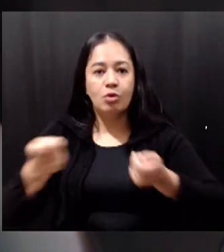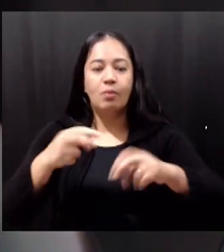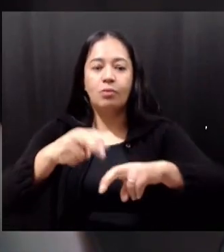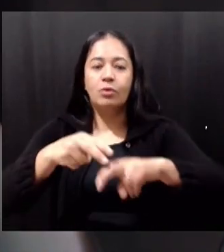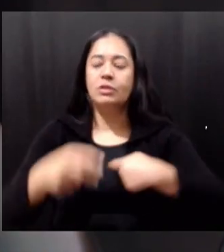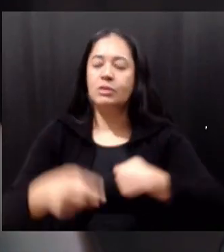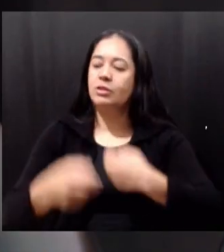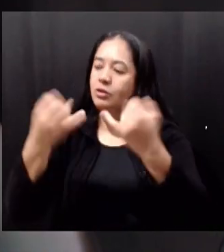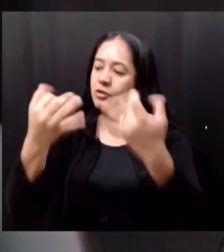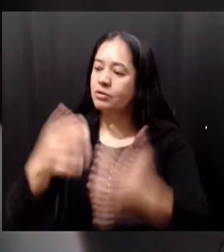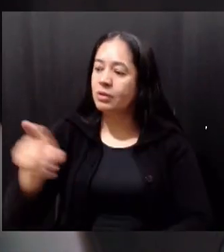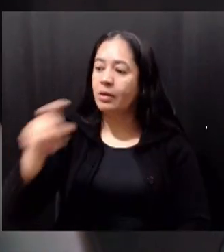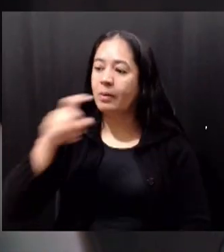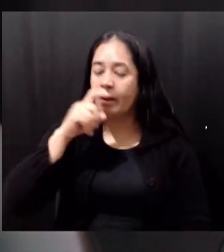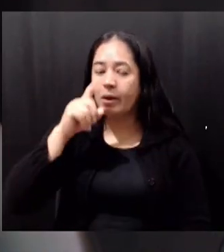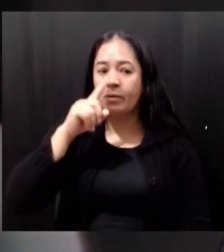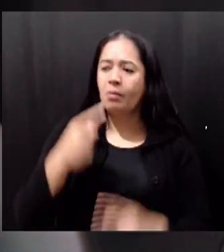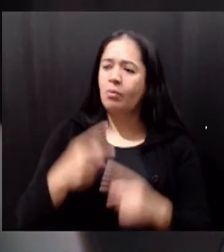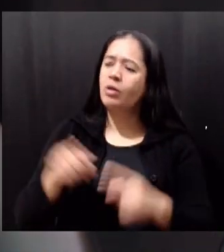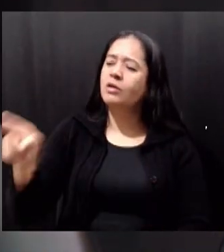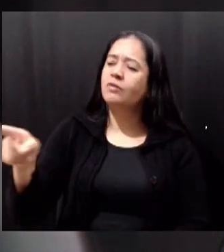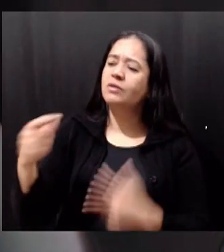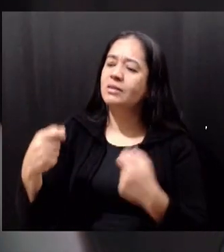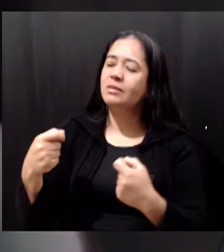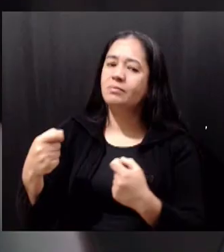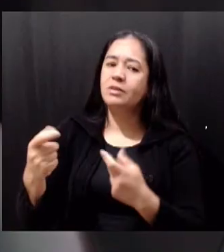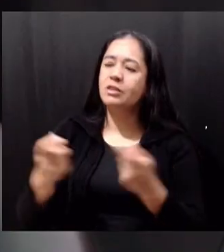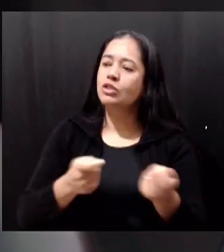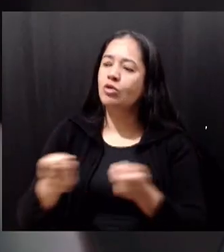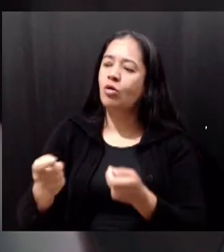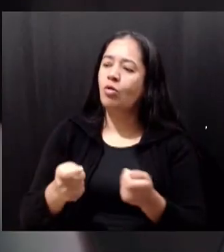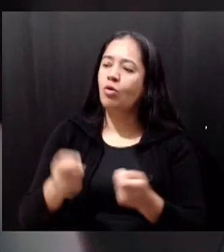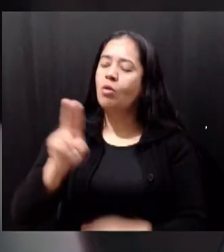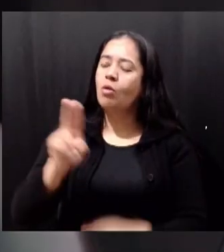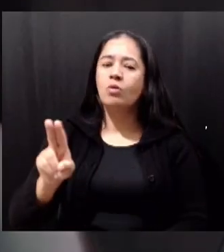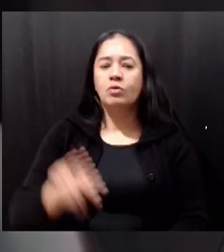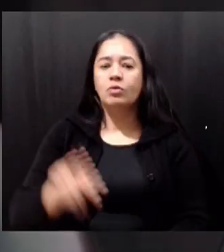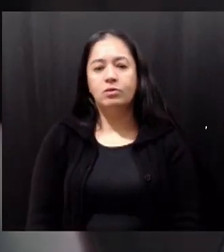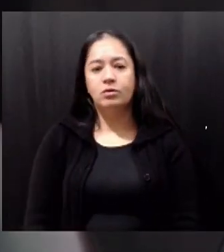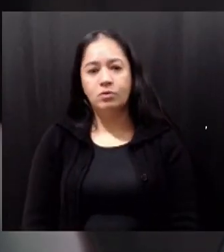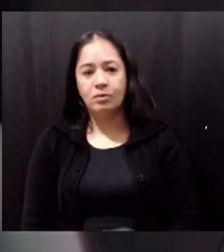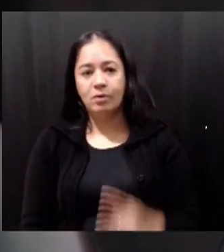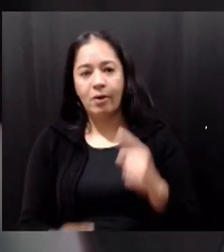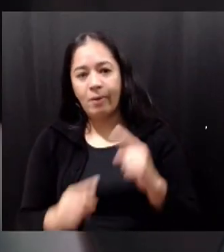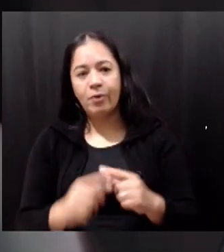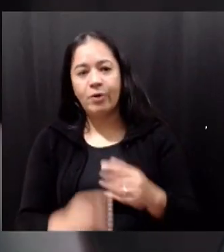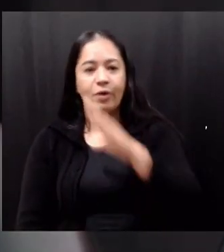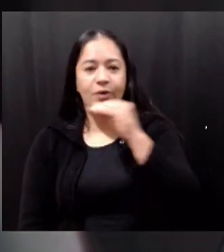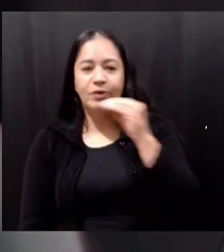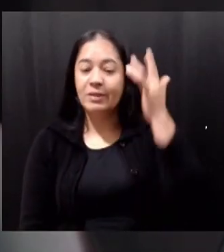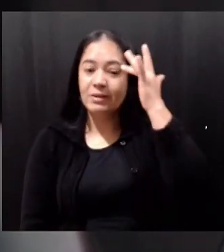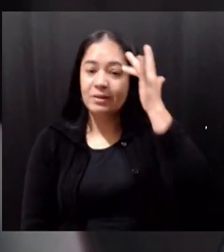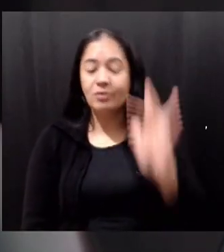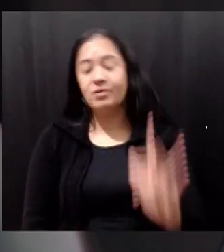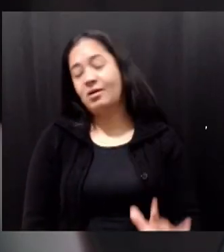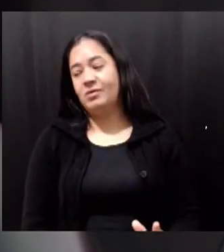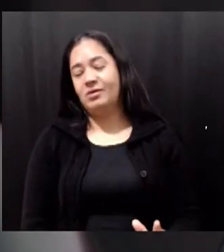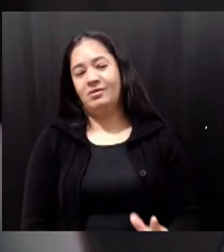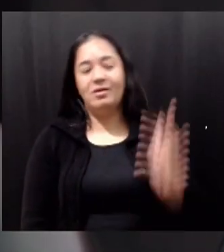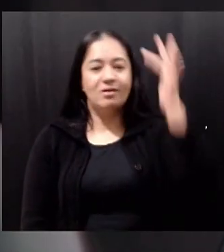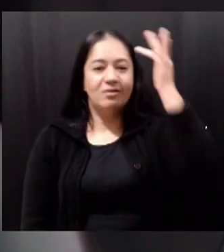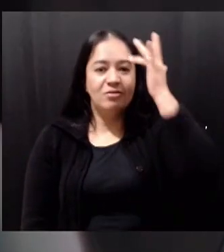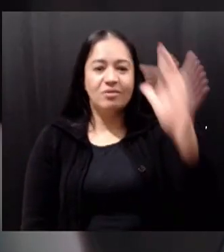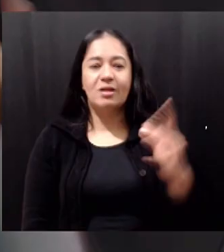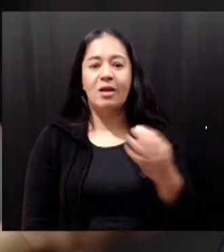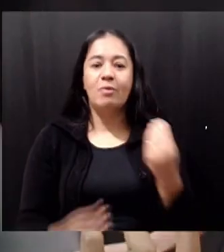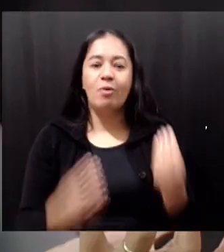vezes, por que você precisa controlar o uso? Porque um adolescente ainda não sabe fazer isso. Ele ainda não sabe colocar o limite, né? E